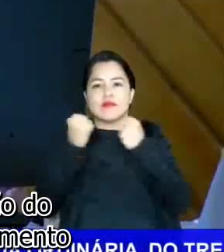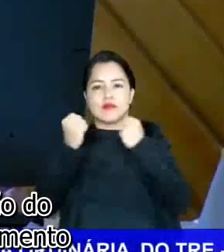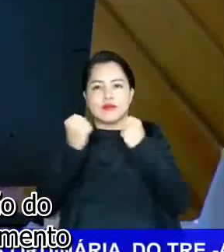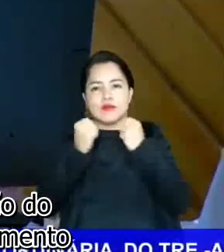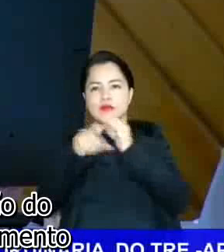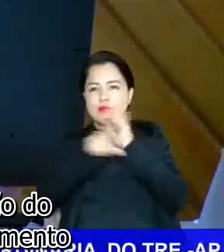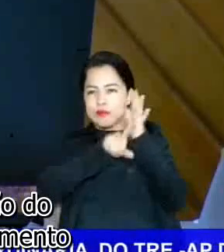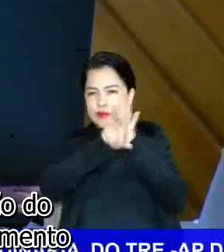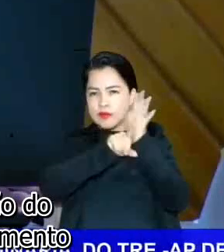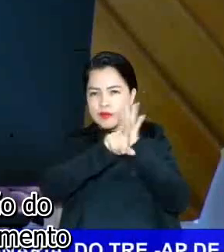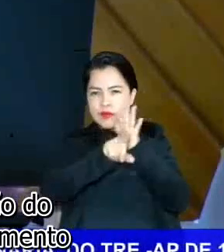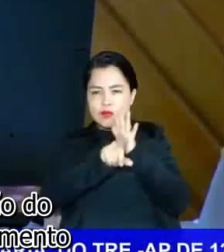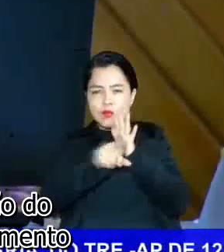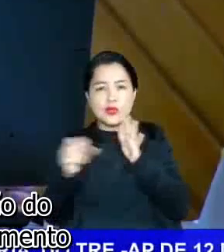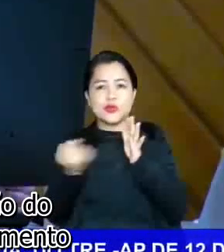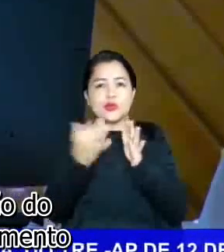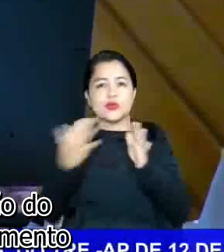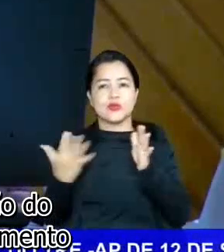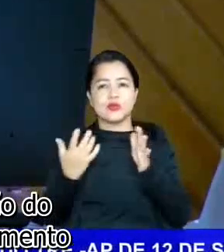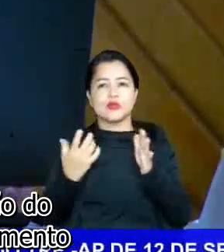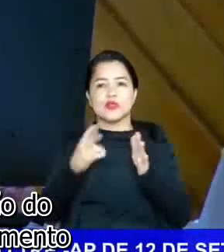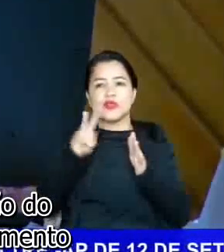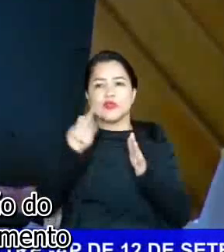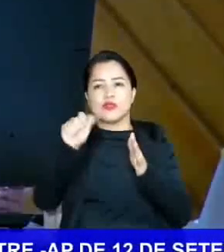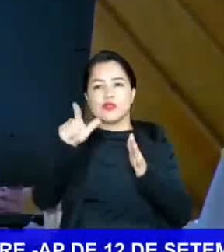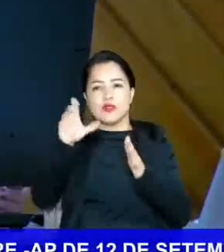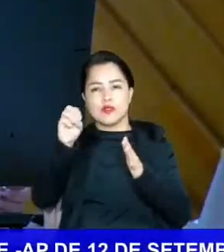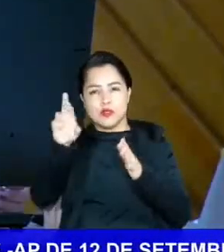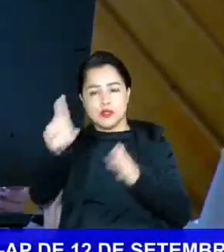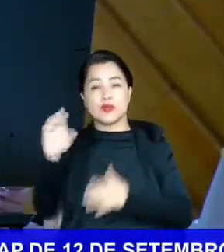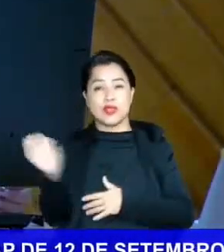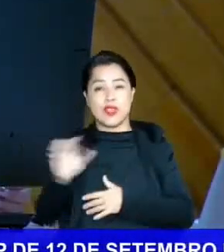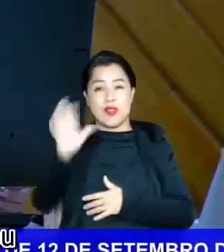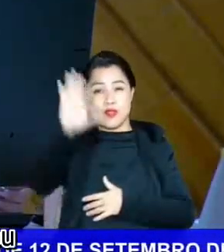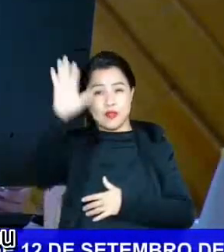da destinação do alto valor que foi empregado na despesa em comento.